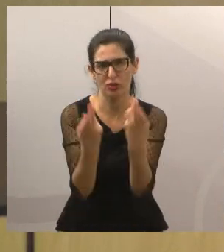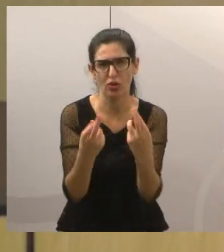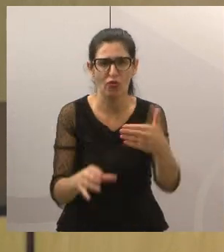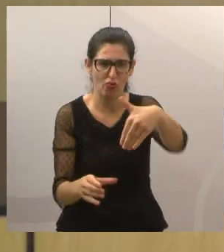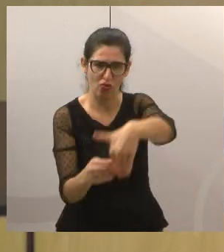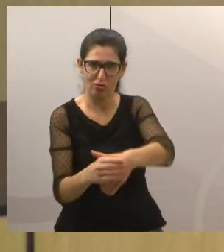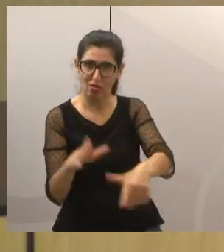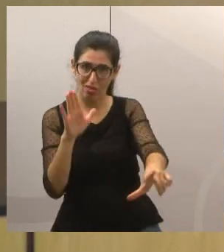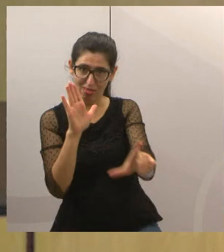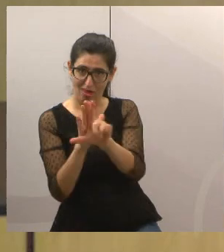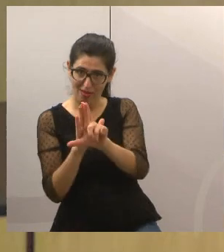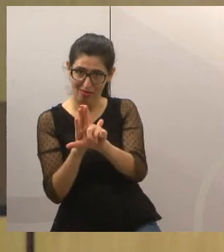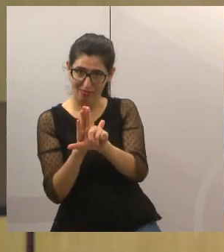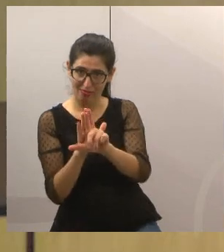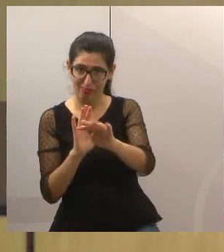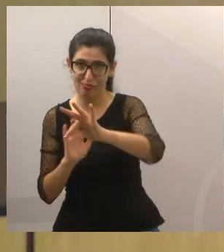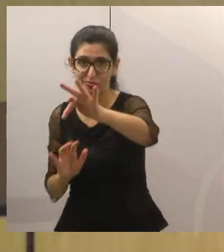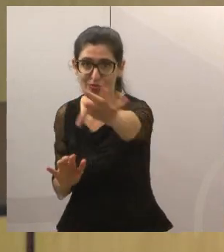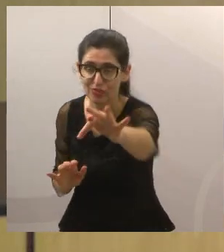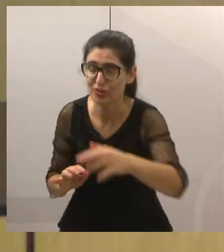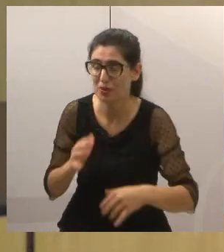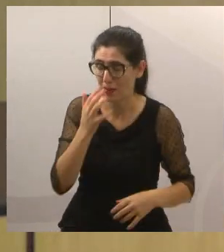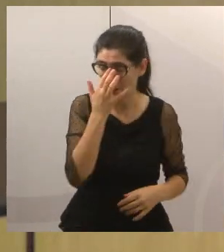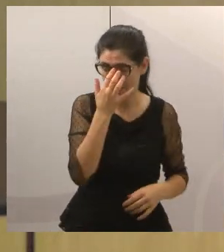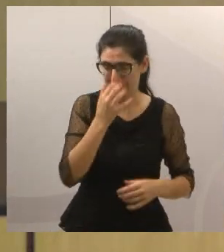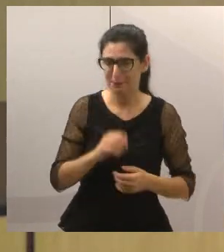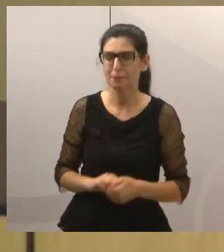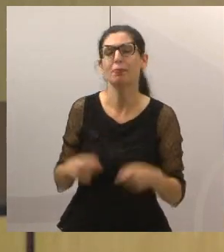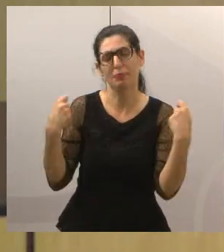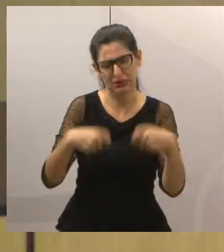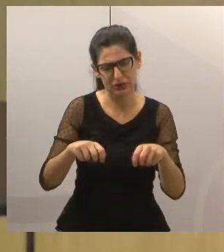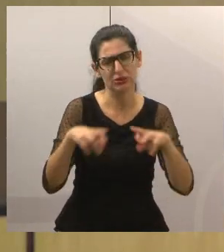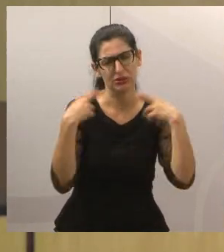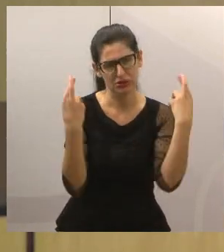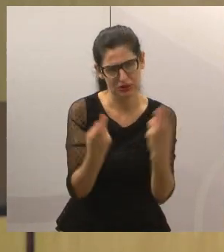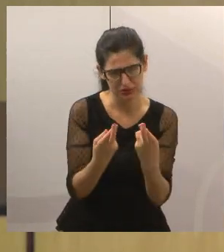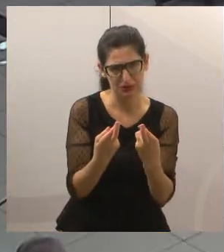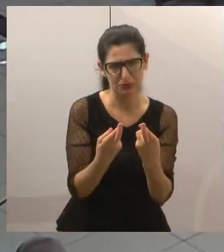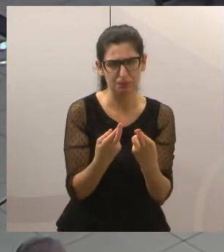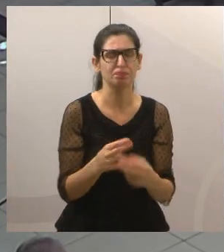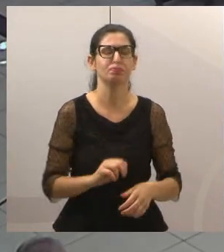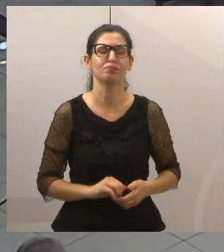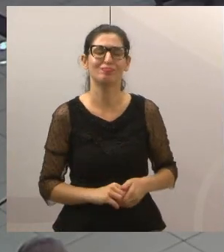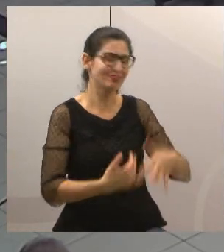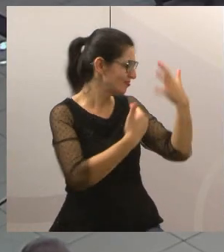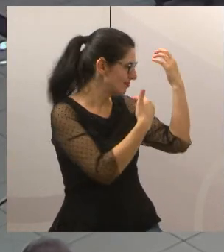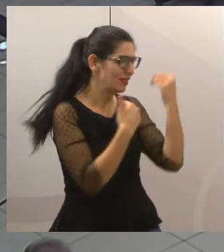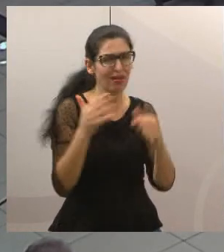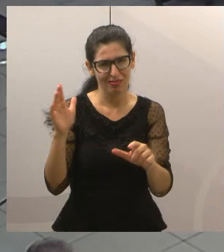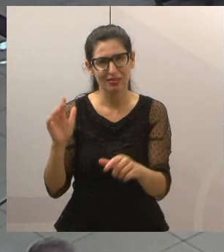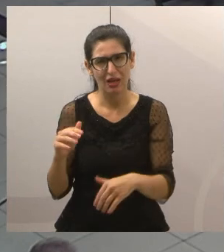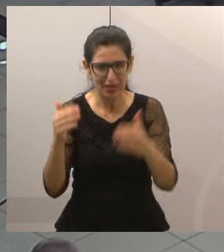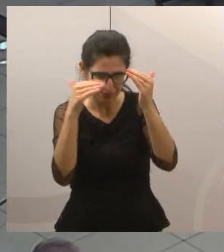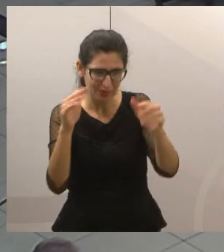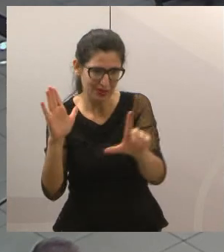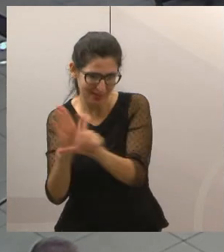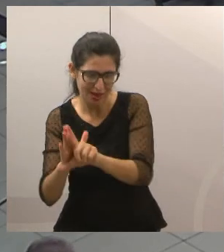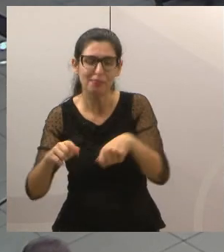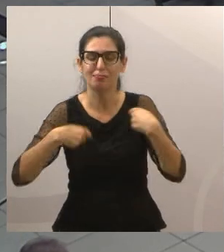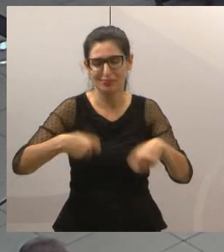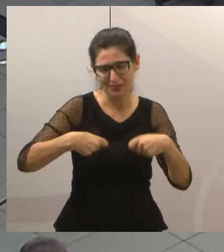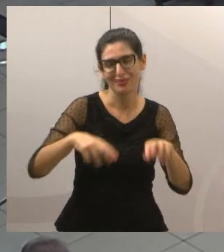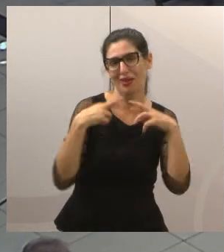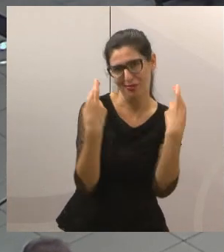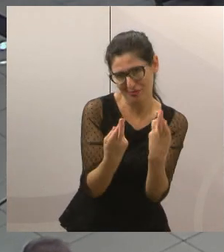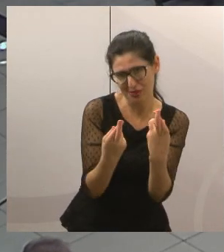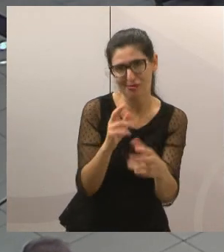que virá aqui para nós, é necessário que ocorra essa audiência. Então, desde já, quero agradecer aí a sua presença.